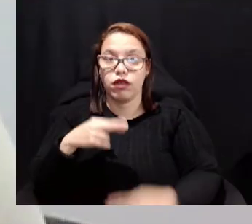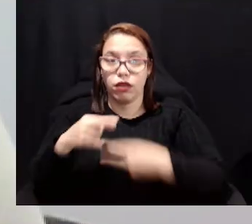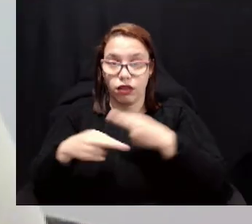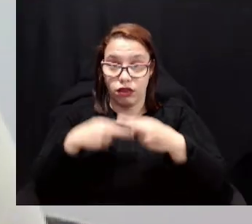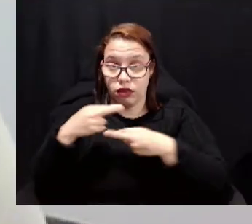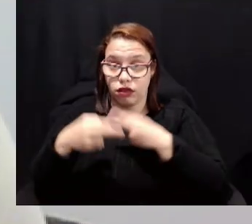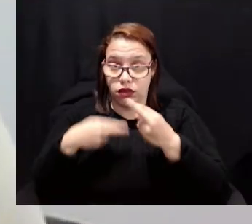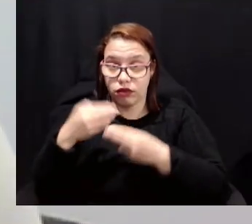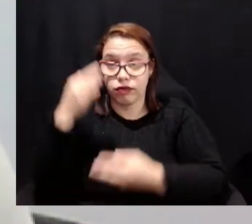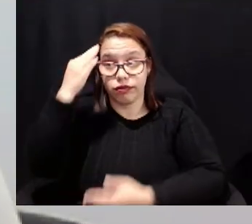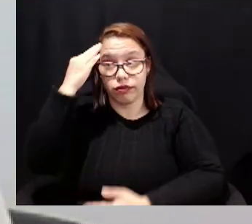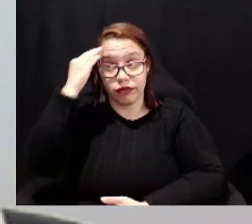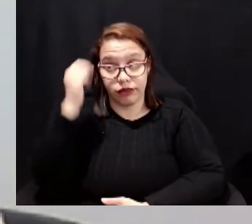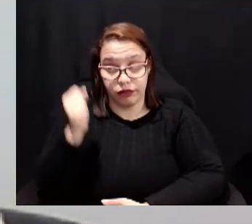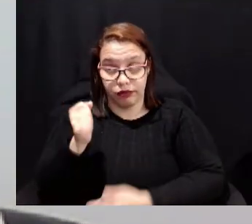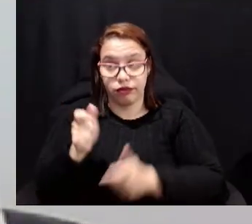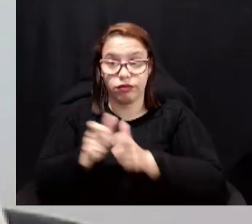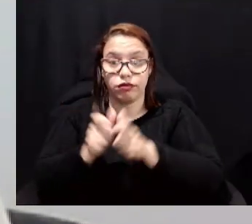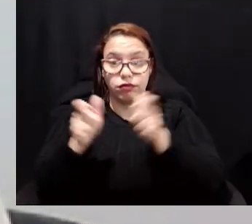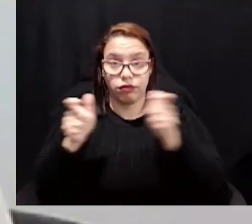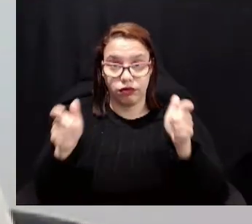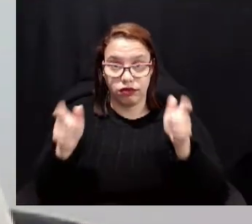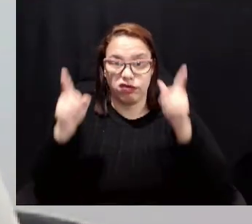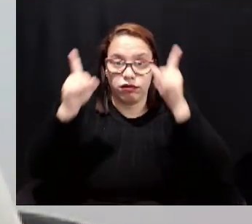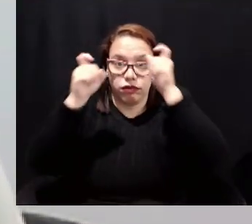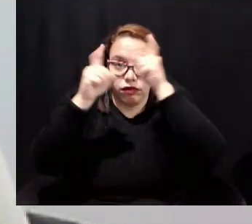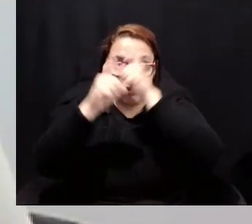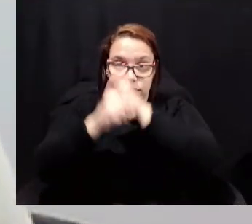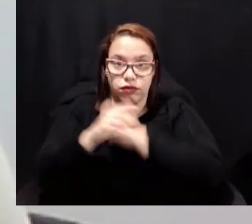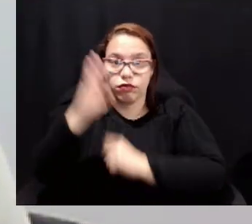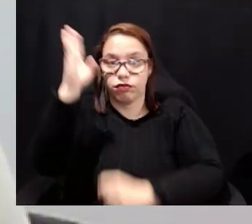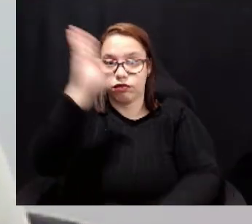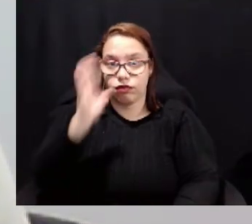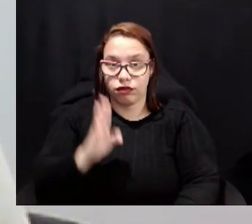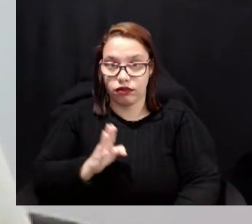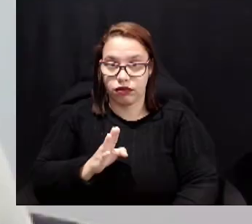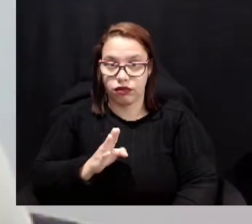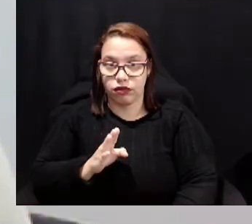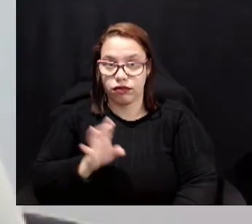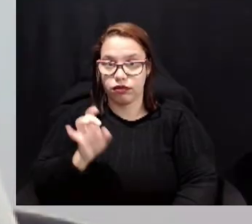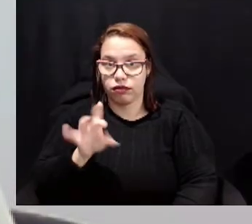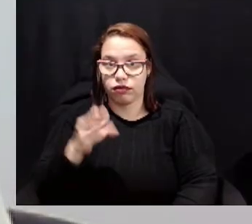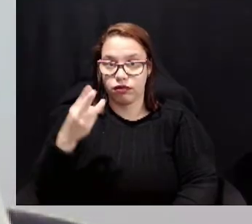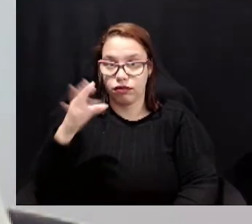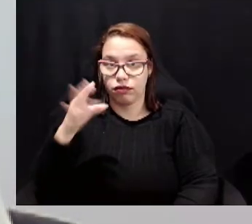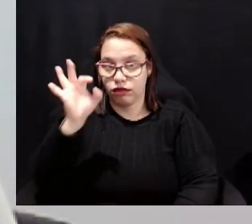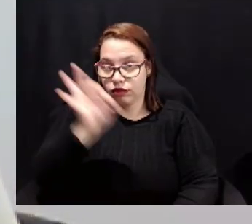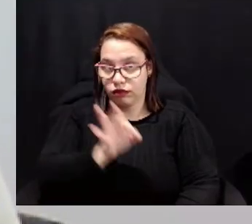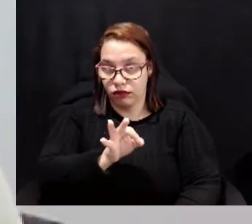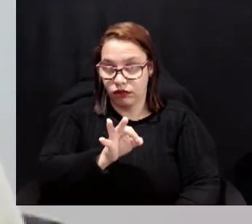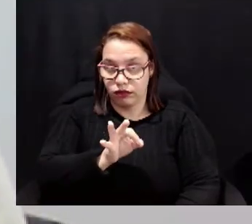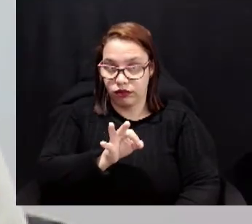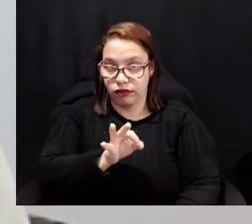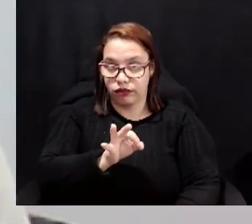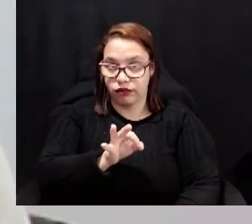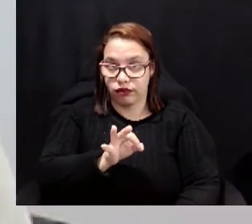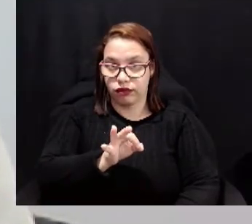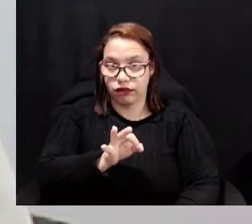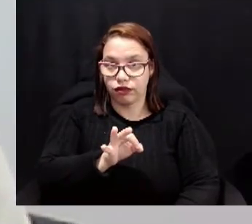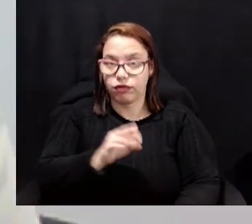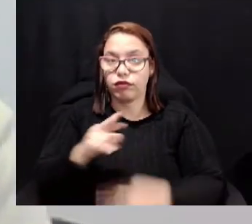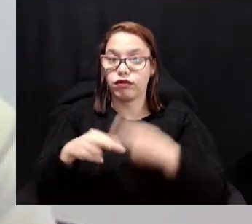para reciclagem. A gente sabe que isso é um grandíssimo desafio ainda no Brasil, né? Somente 3% de todo o